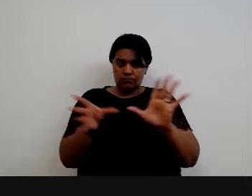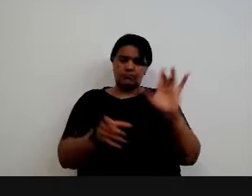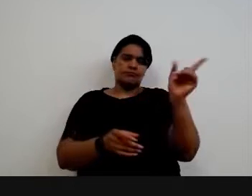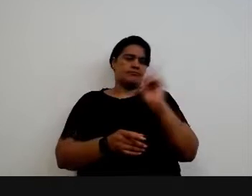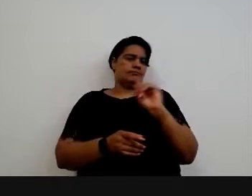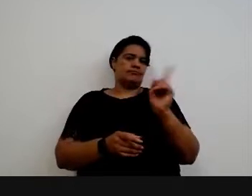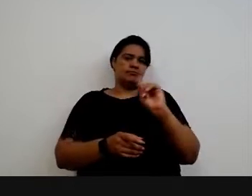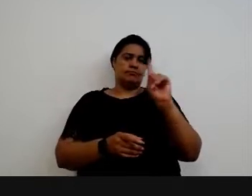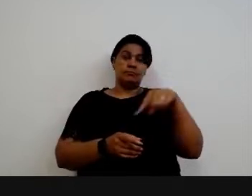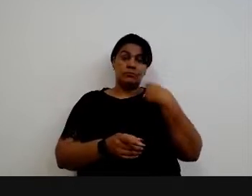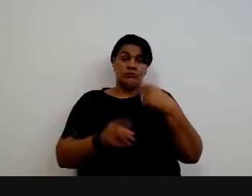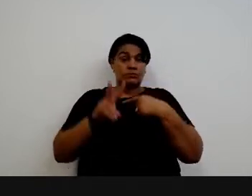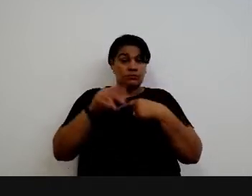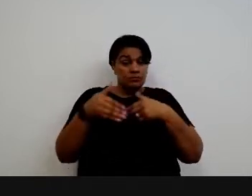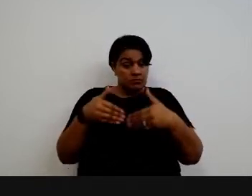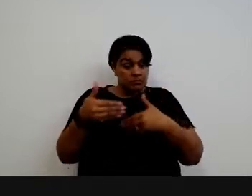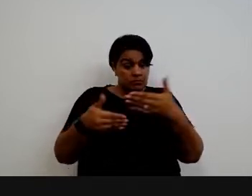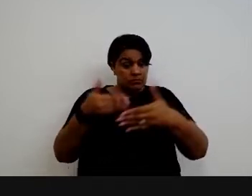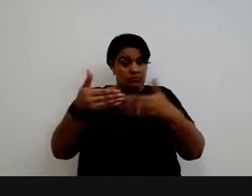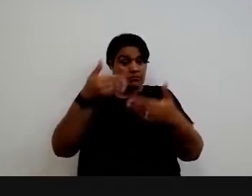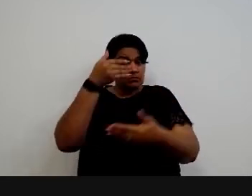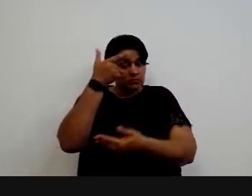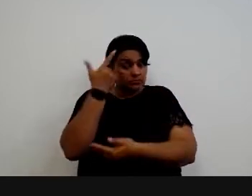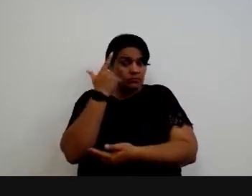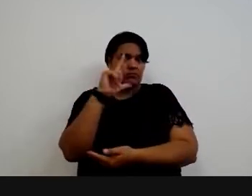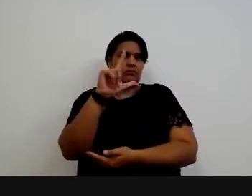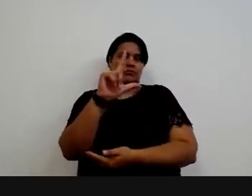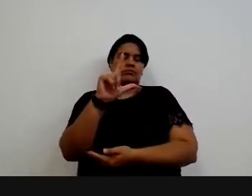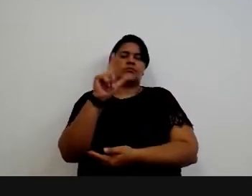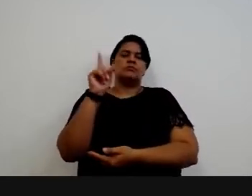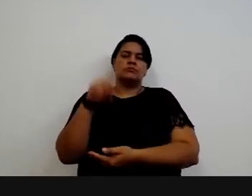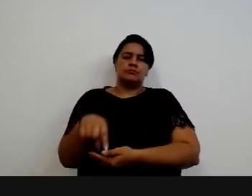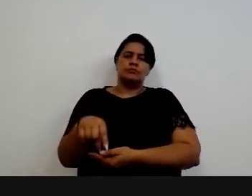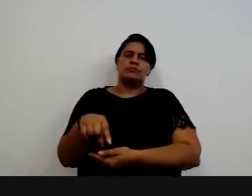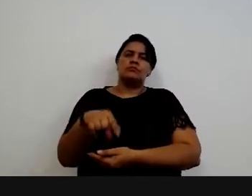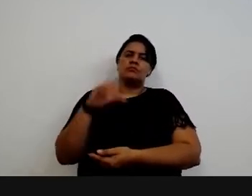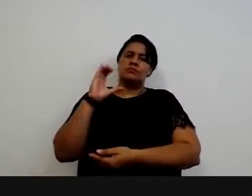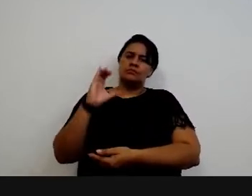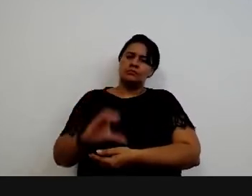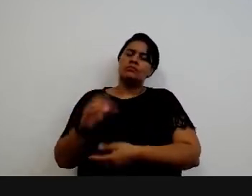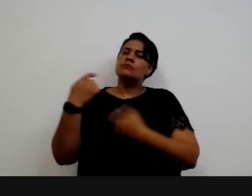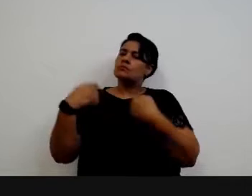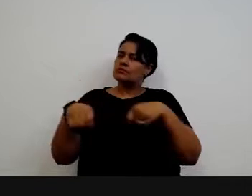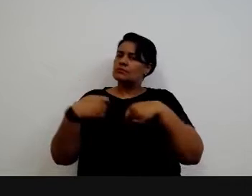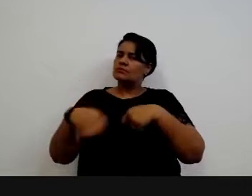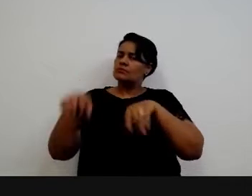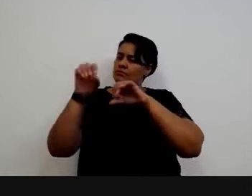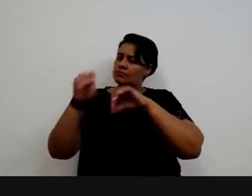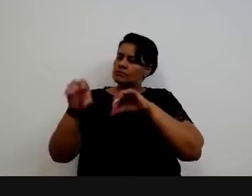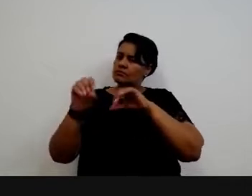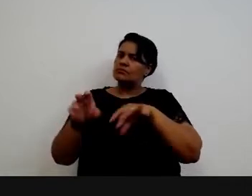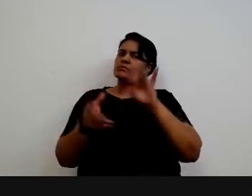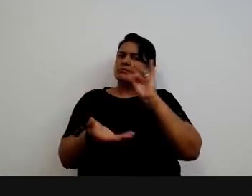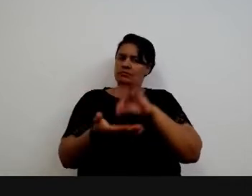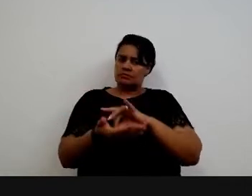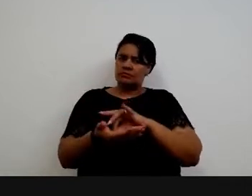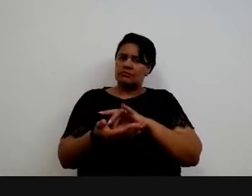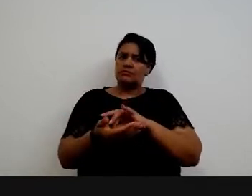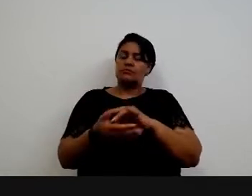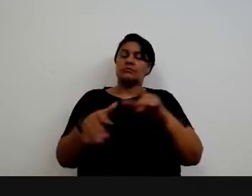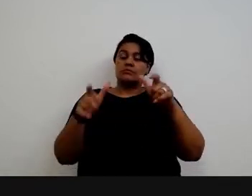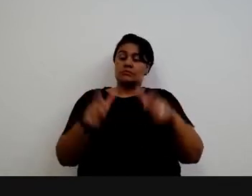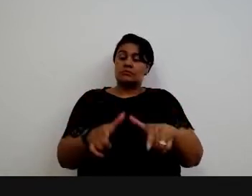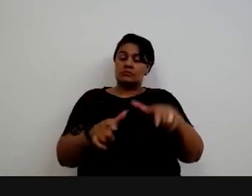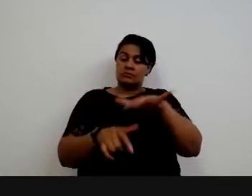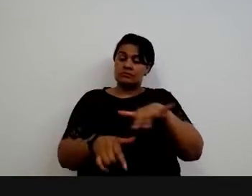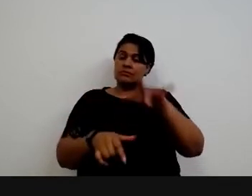cidadão, a gente se torna cidadão. Cidadania, democracia é algo para ser ensinado. E o parlamento é um